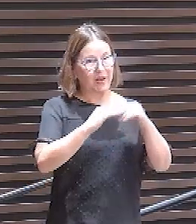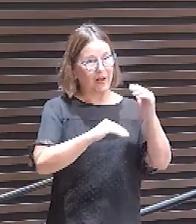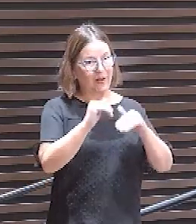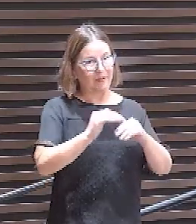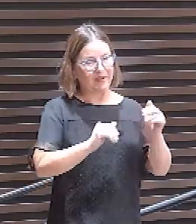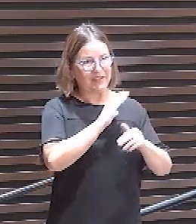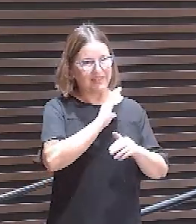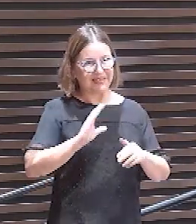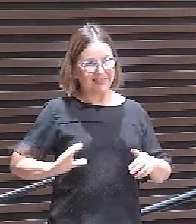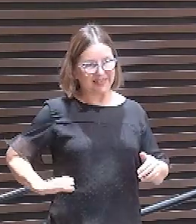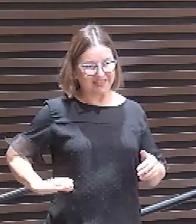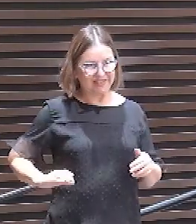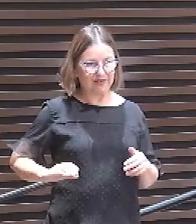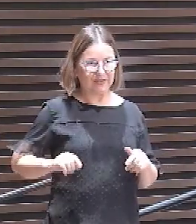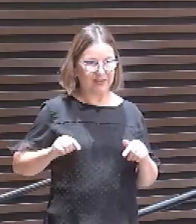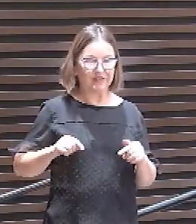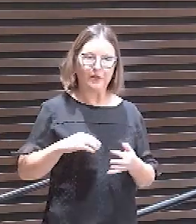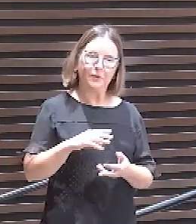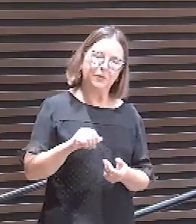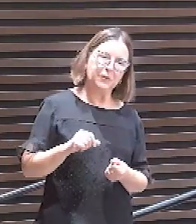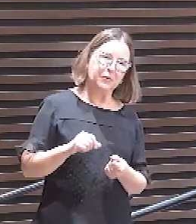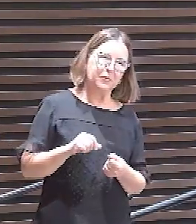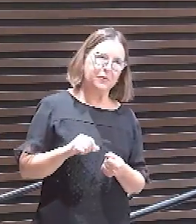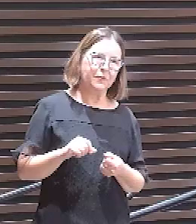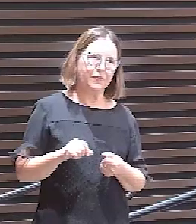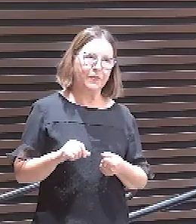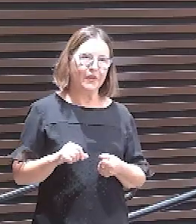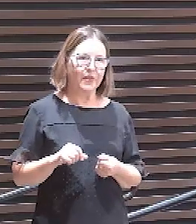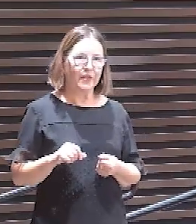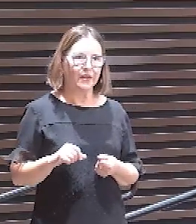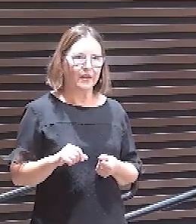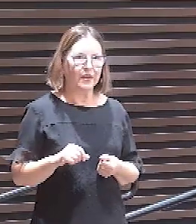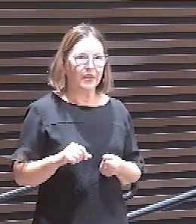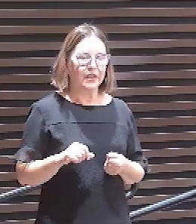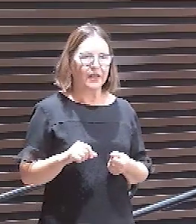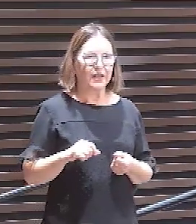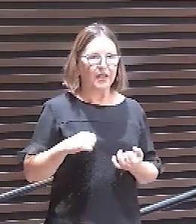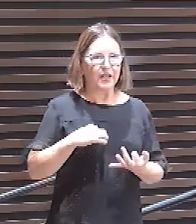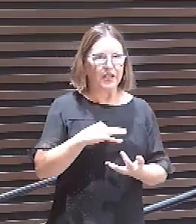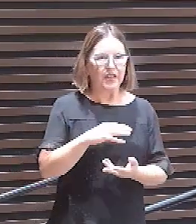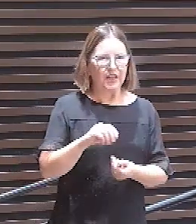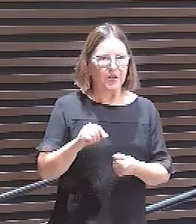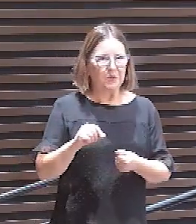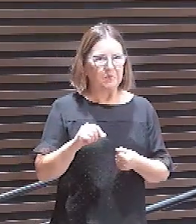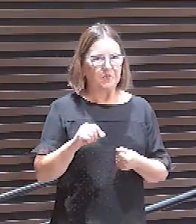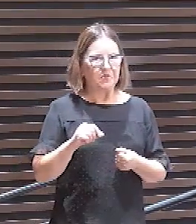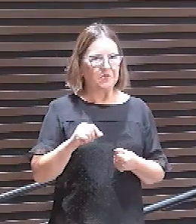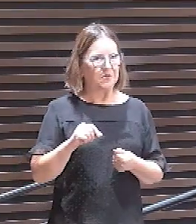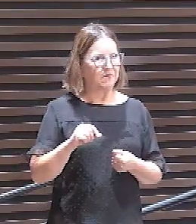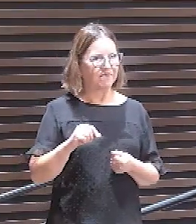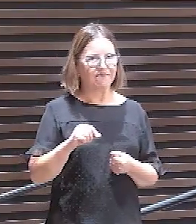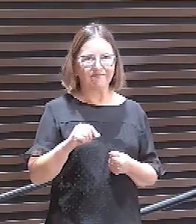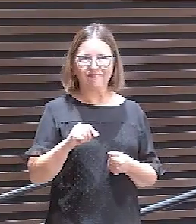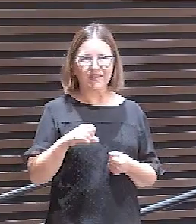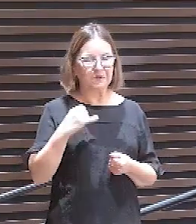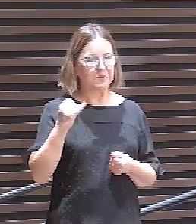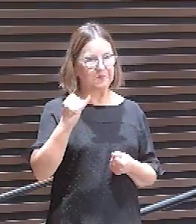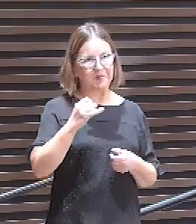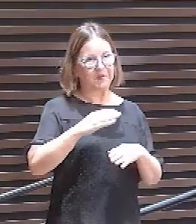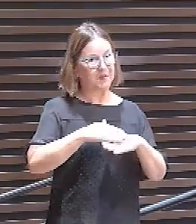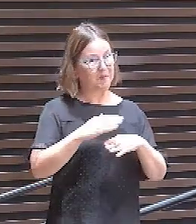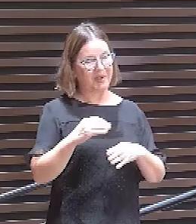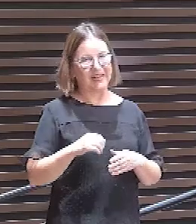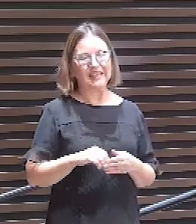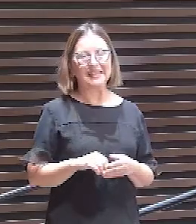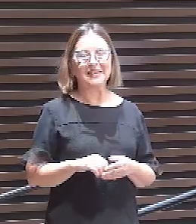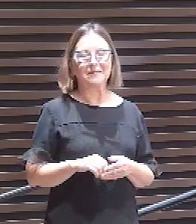caído e não foi visto mais pela agenda do mundo. Isso significa,